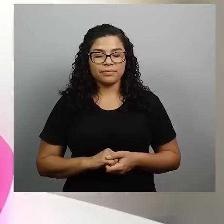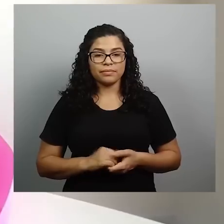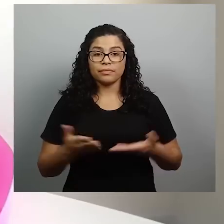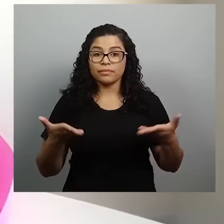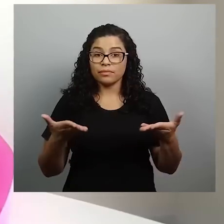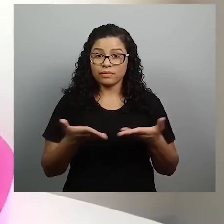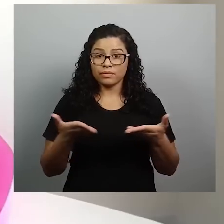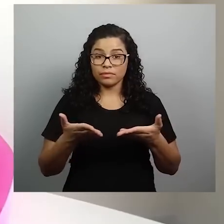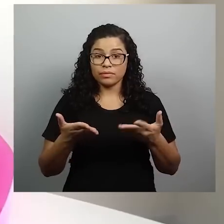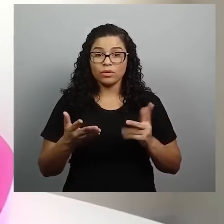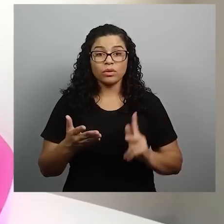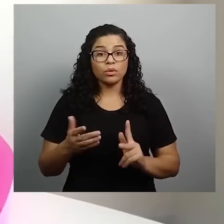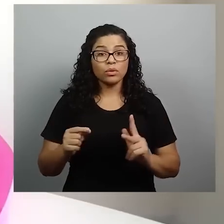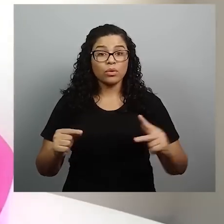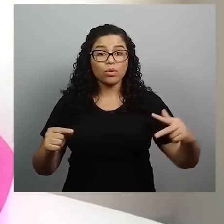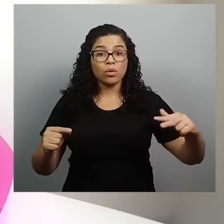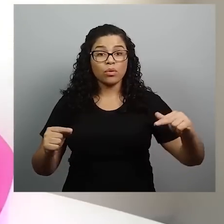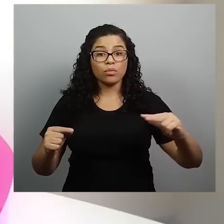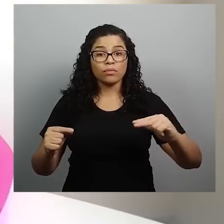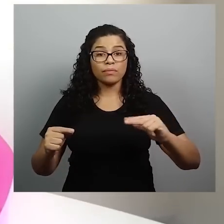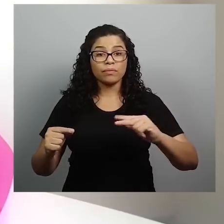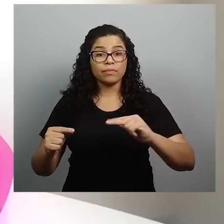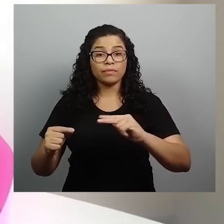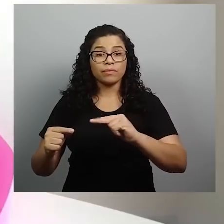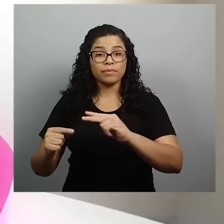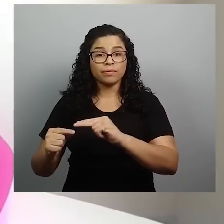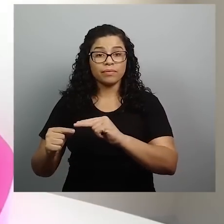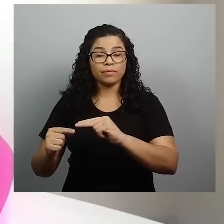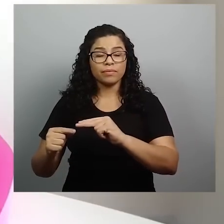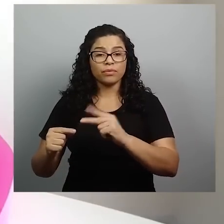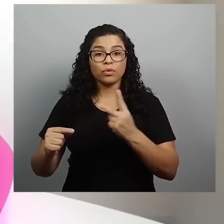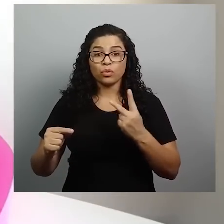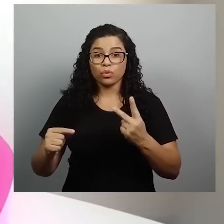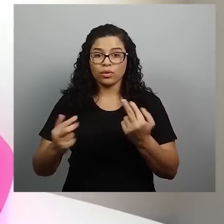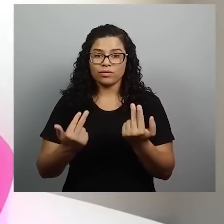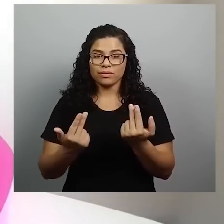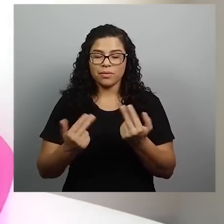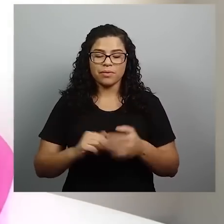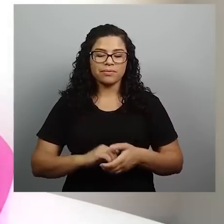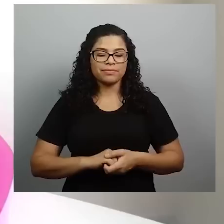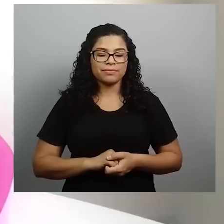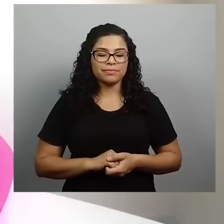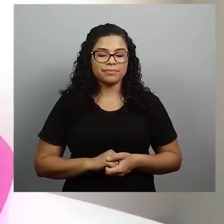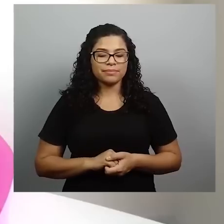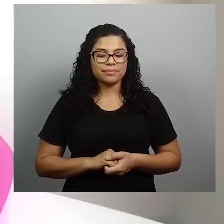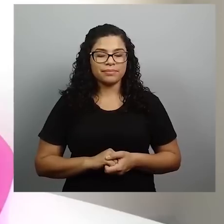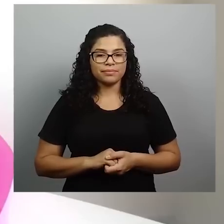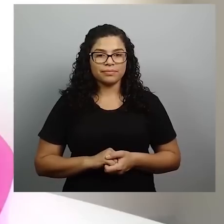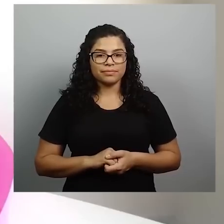Então, nós vamos recortar, então, este pedaço em duas partes iguais.